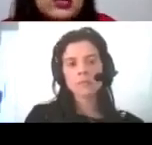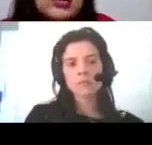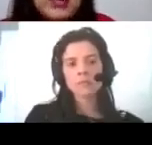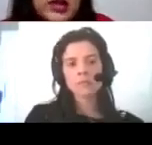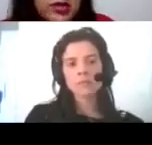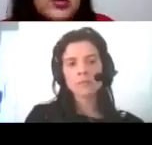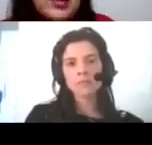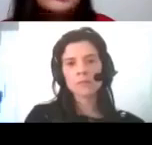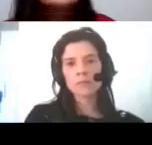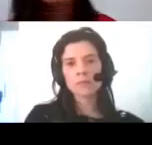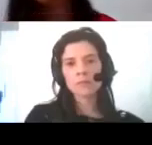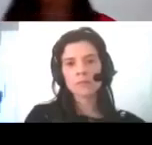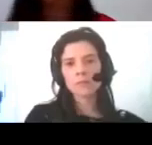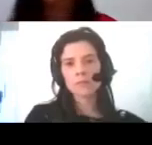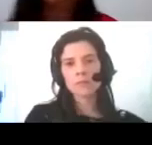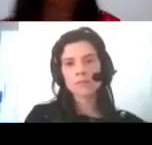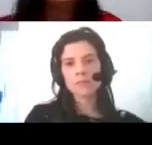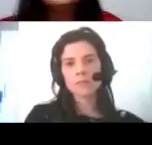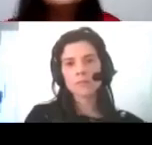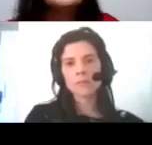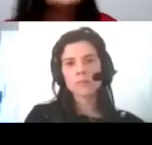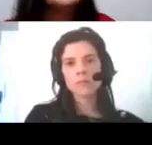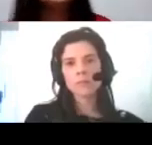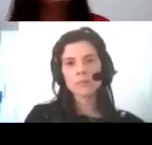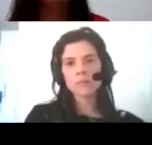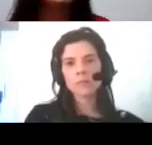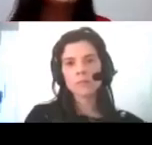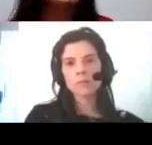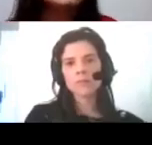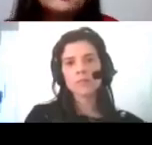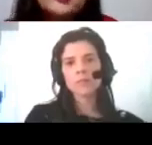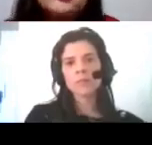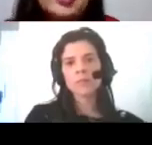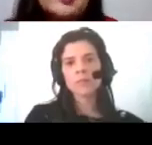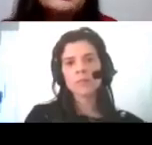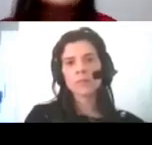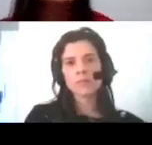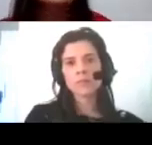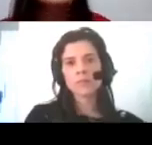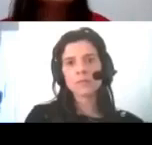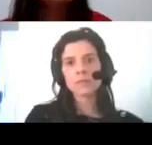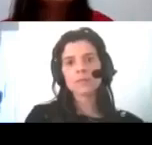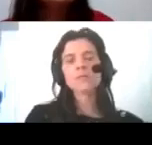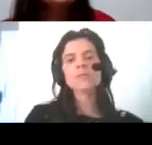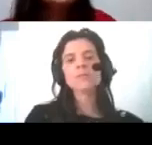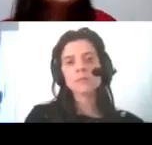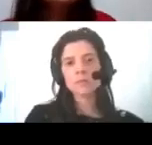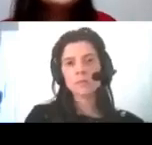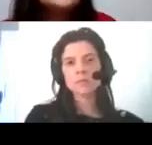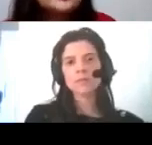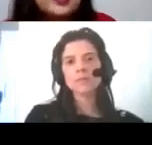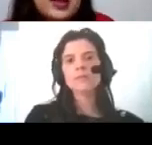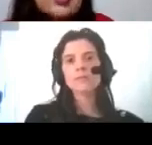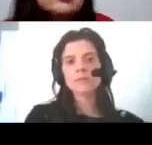de que não trabalhamos, né? Que levamos com a barriga, que, olha, tá vendo, tem que ser servidor mesmo. E aí,